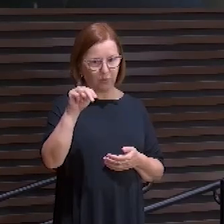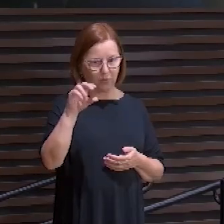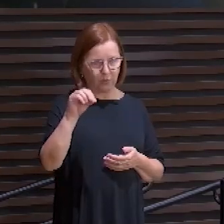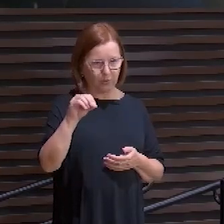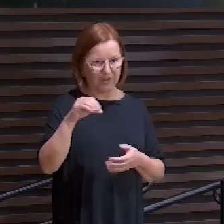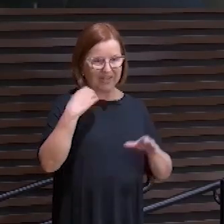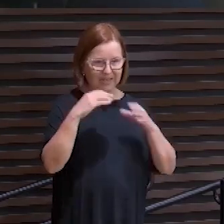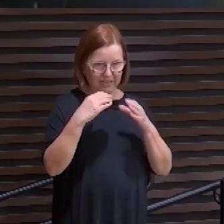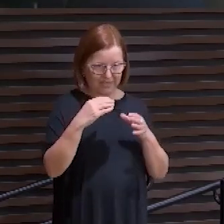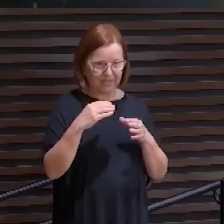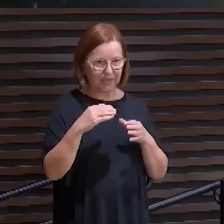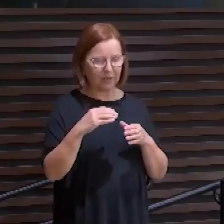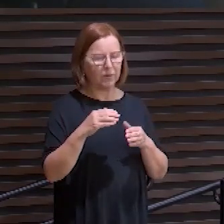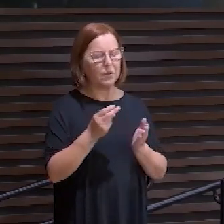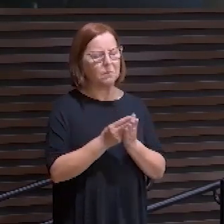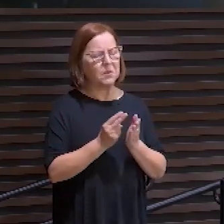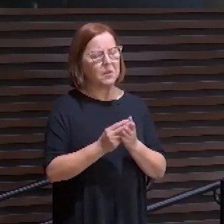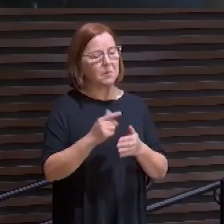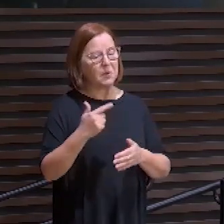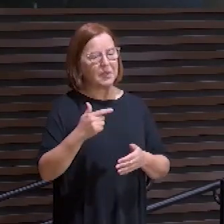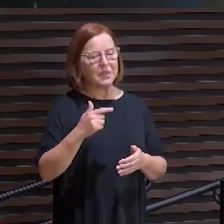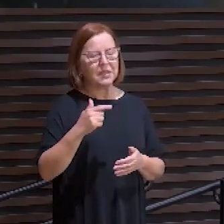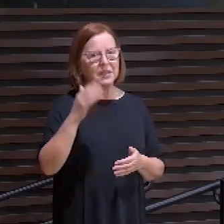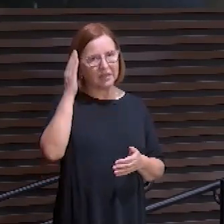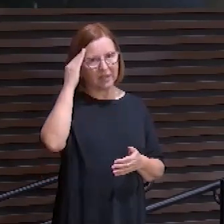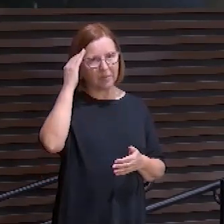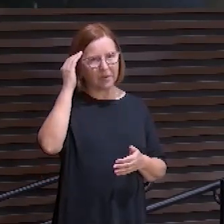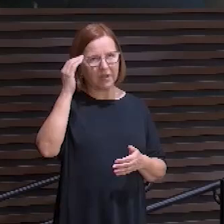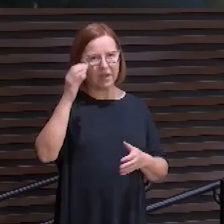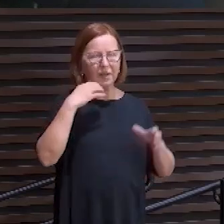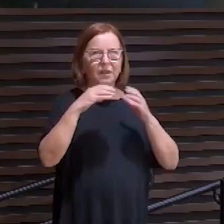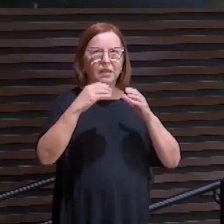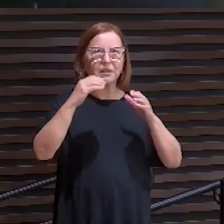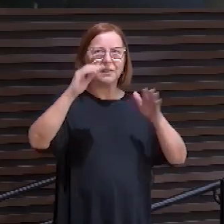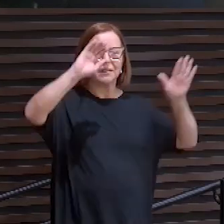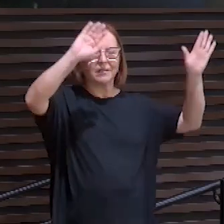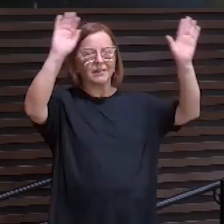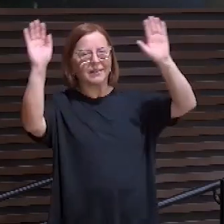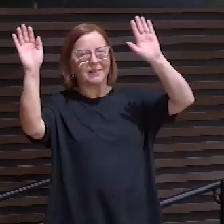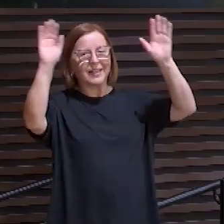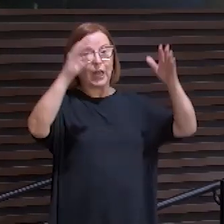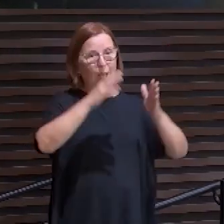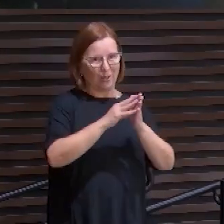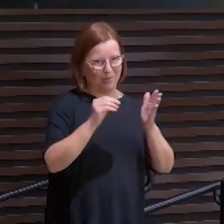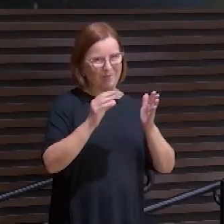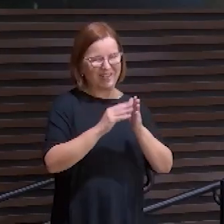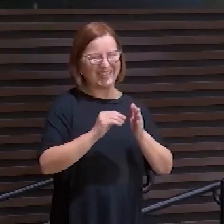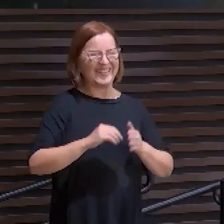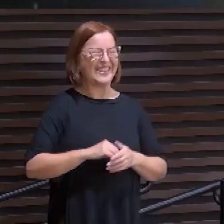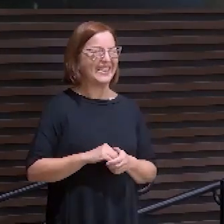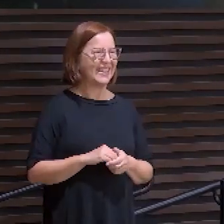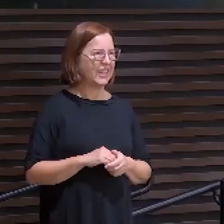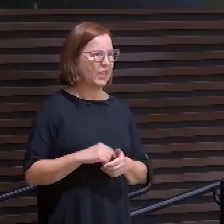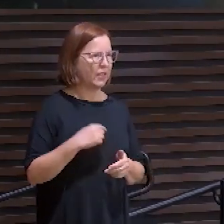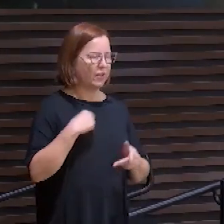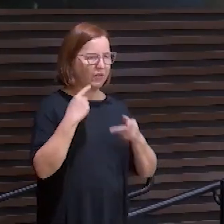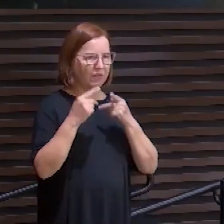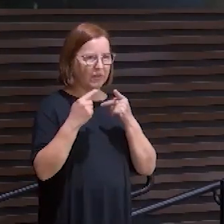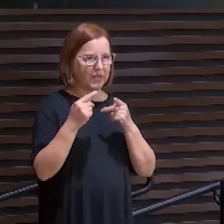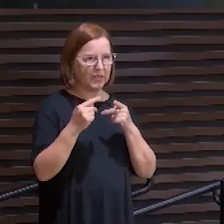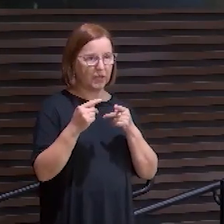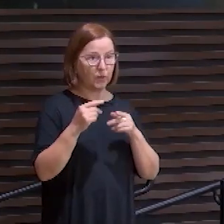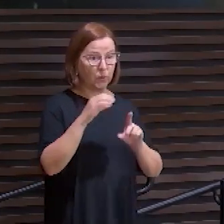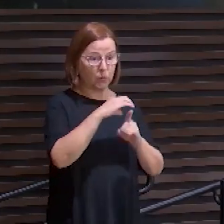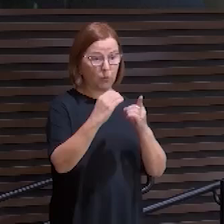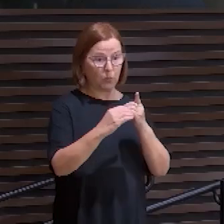Ela cantando e levantando as mãos na imitação. E hoje eu estava falando aqui sobre culto